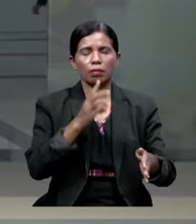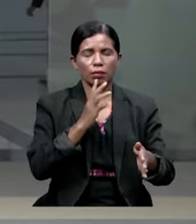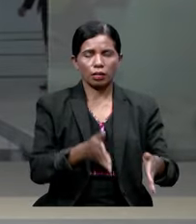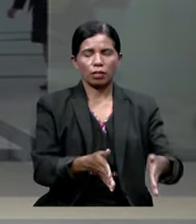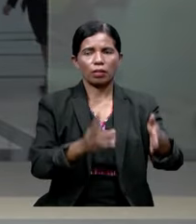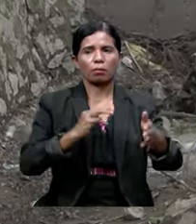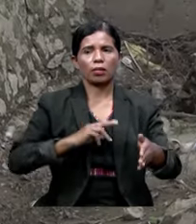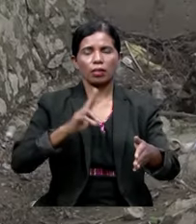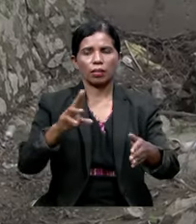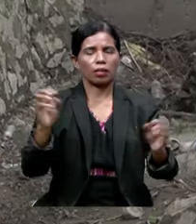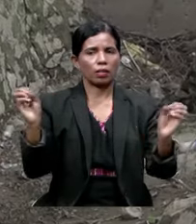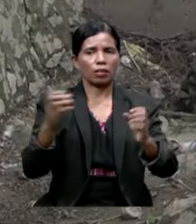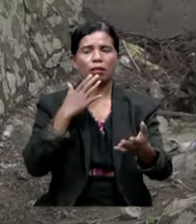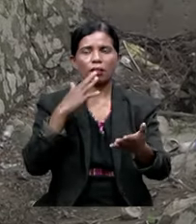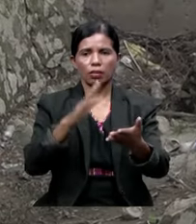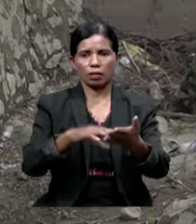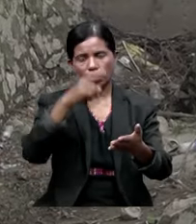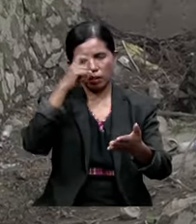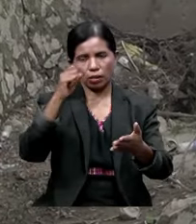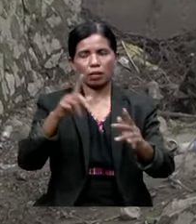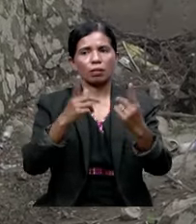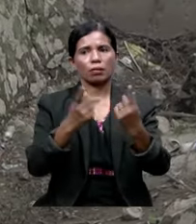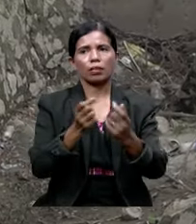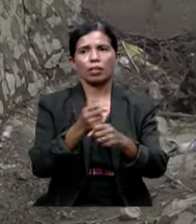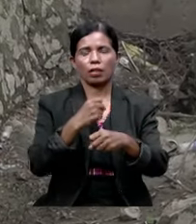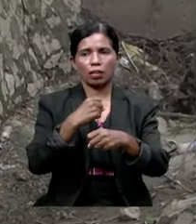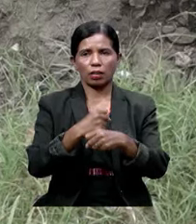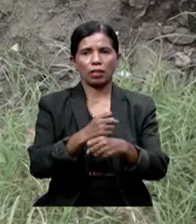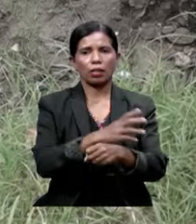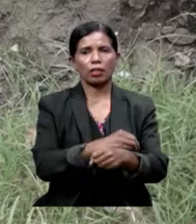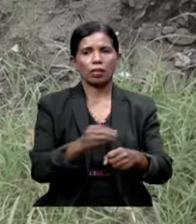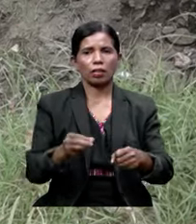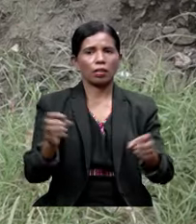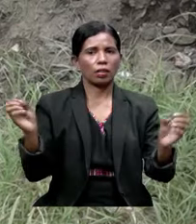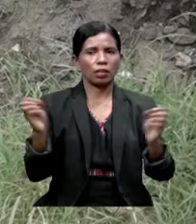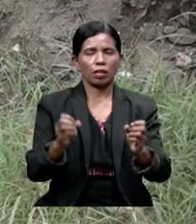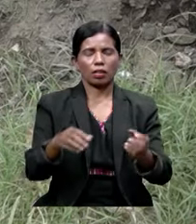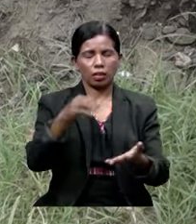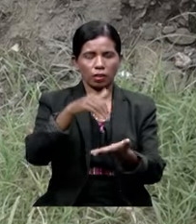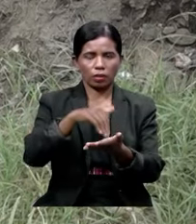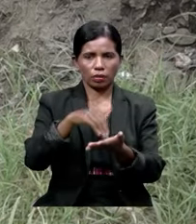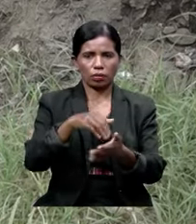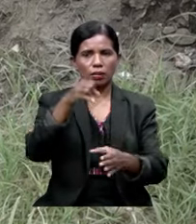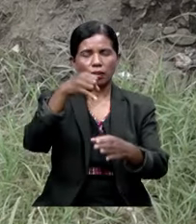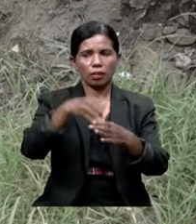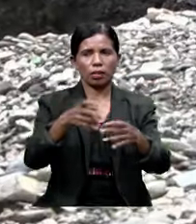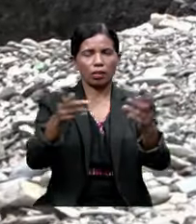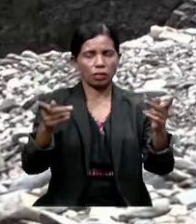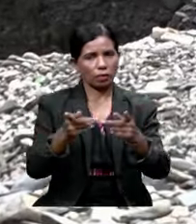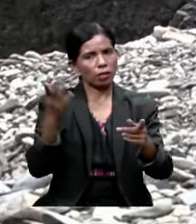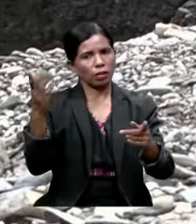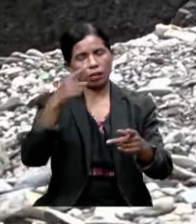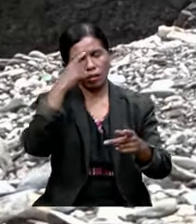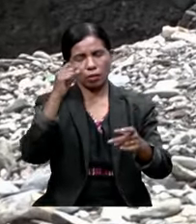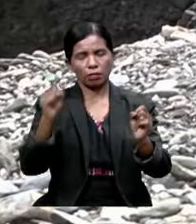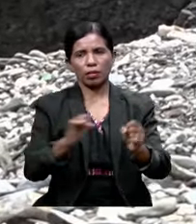manlewana at no la iha qualidade, tamba companhia halo construção drenagem la halo estudo técnico plan ia fatin refere a